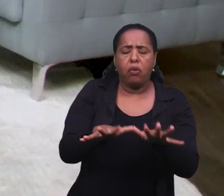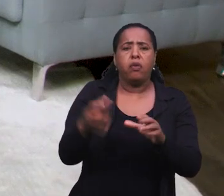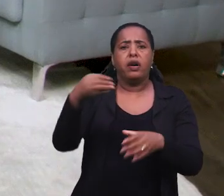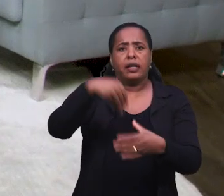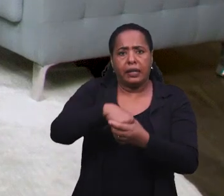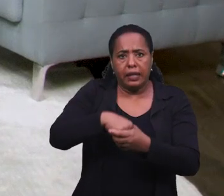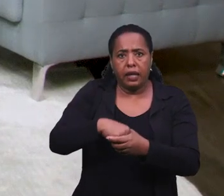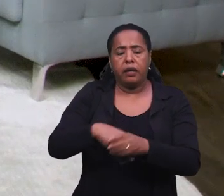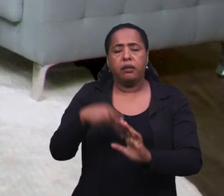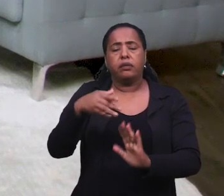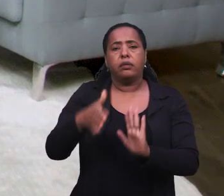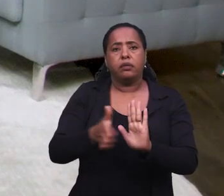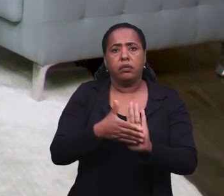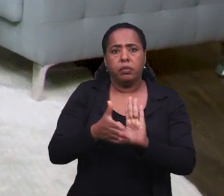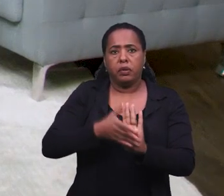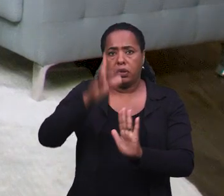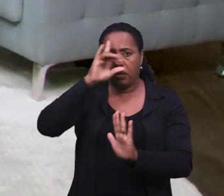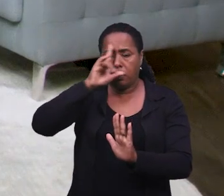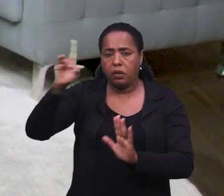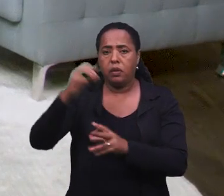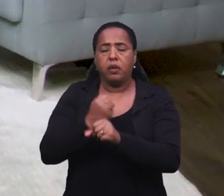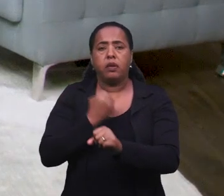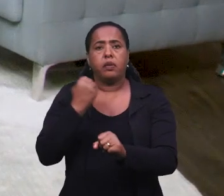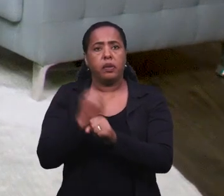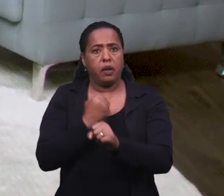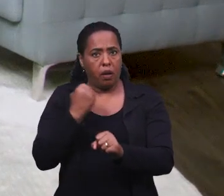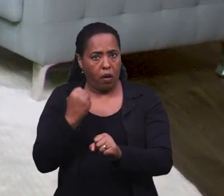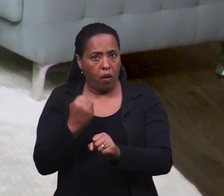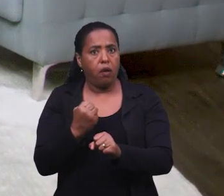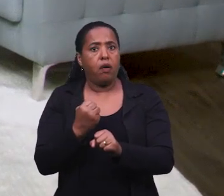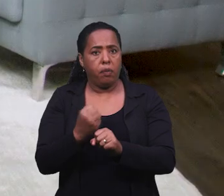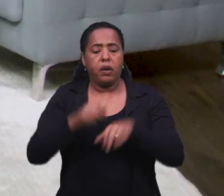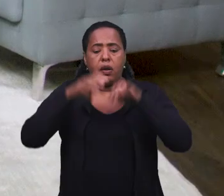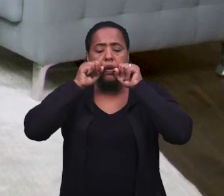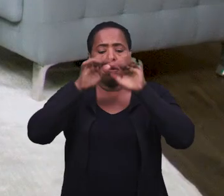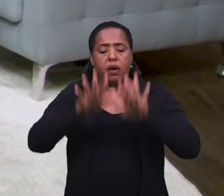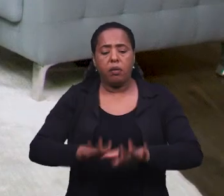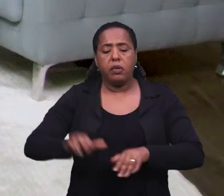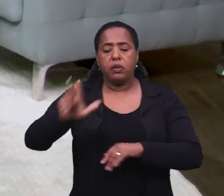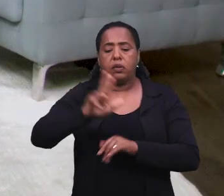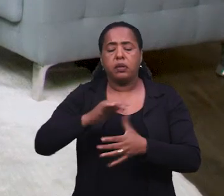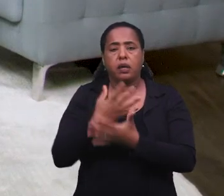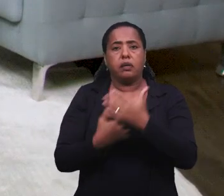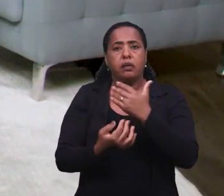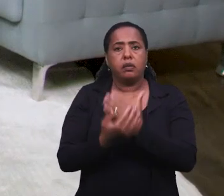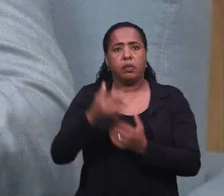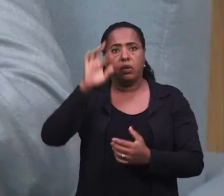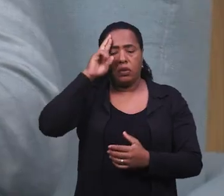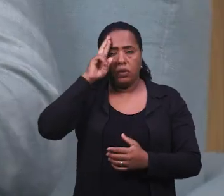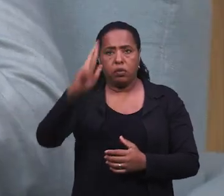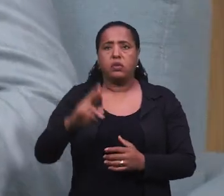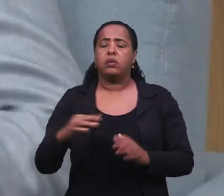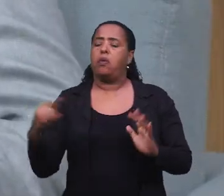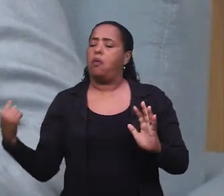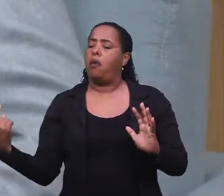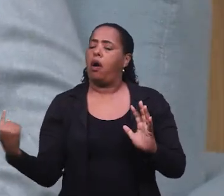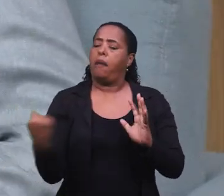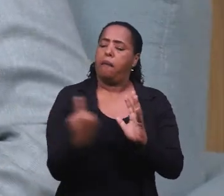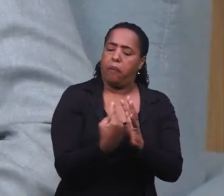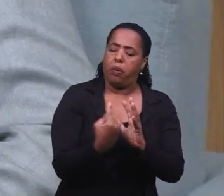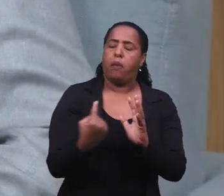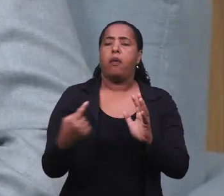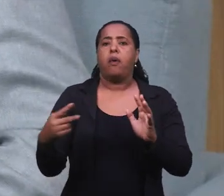uma irmã, e também na vida dos nossos irmãos idosos. Olha, Este início desta nossa